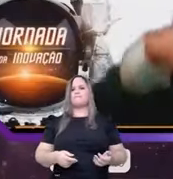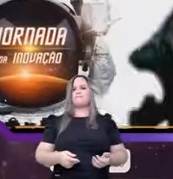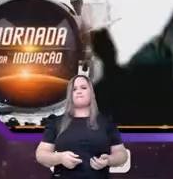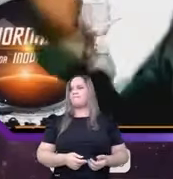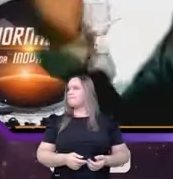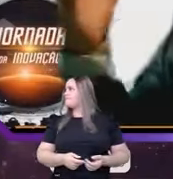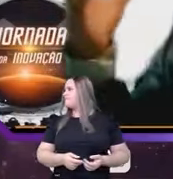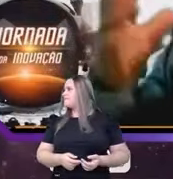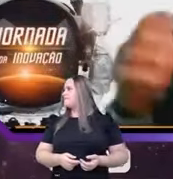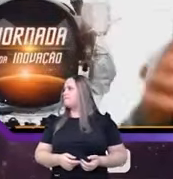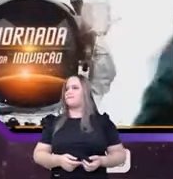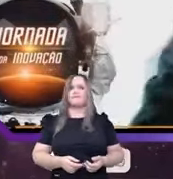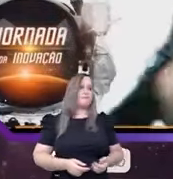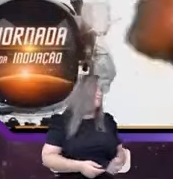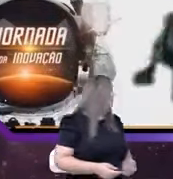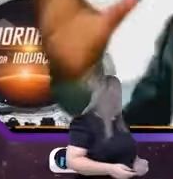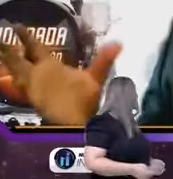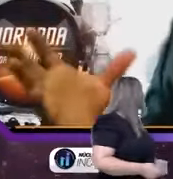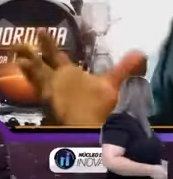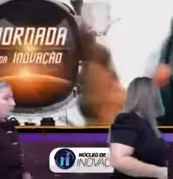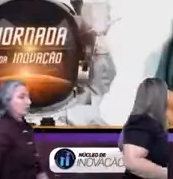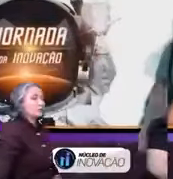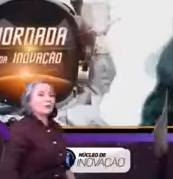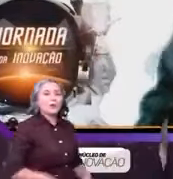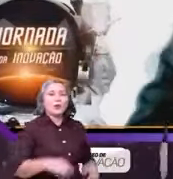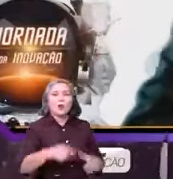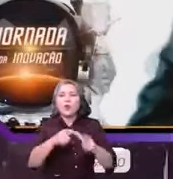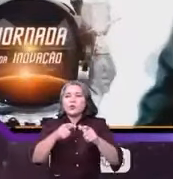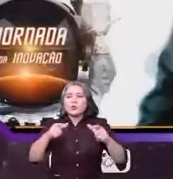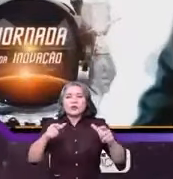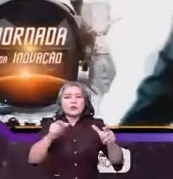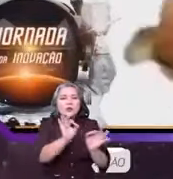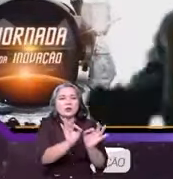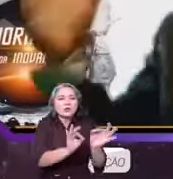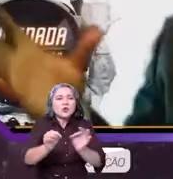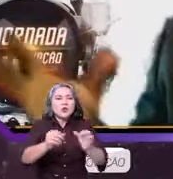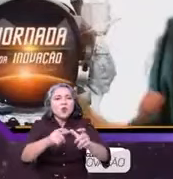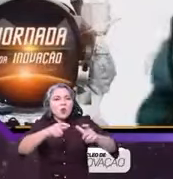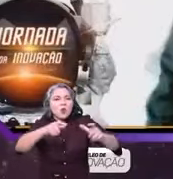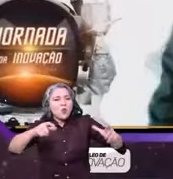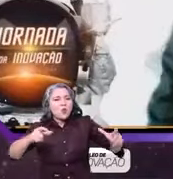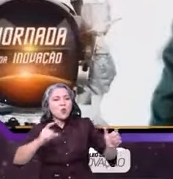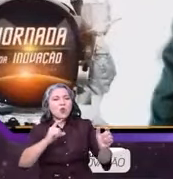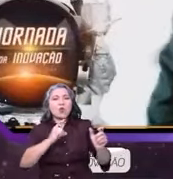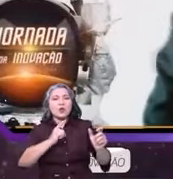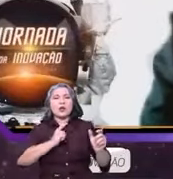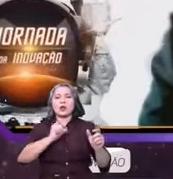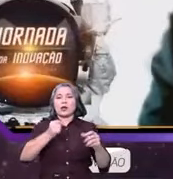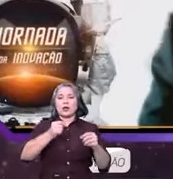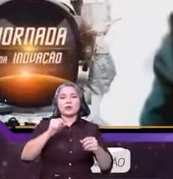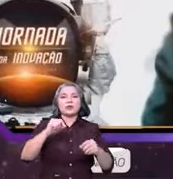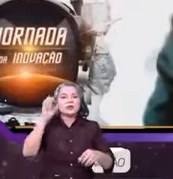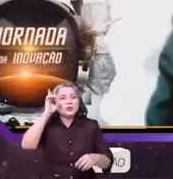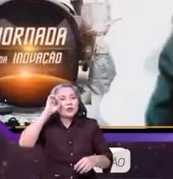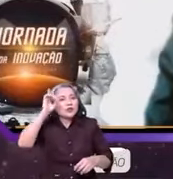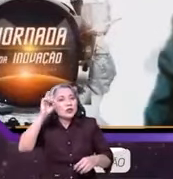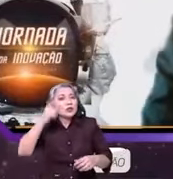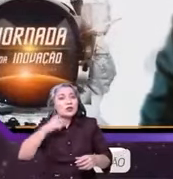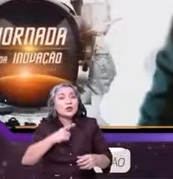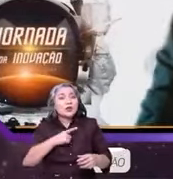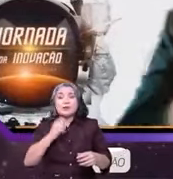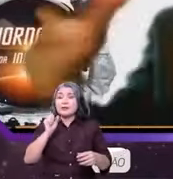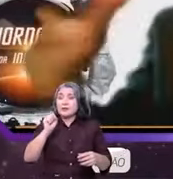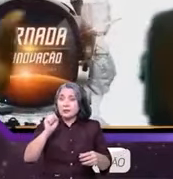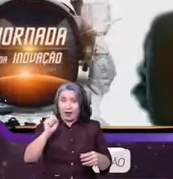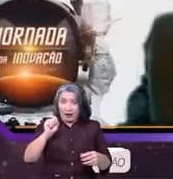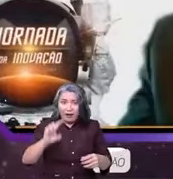Então, os grandes projetos, os megaprojetos, essas grandes revisões de rotinas, talvez elas não sejam adequadas para